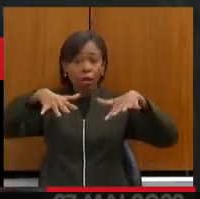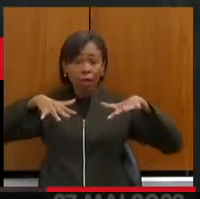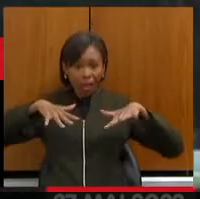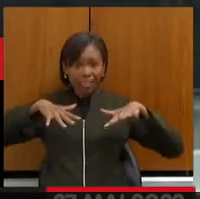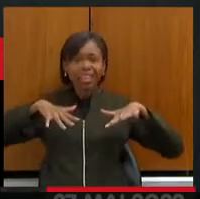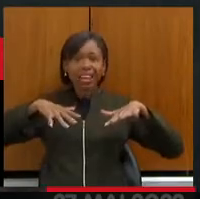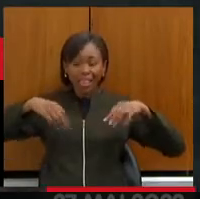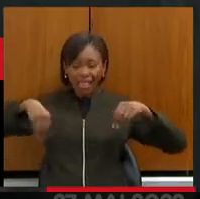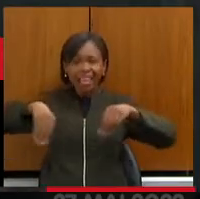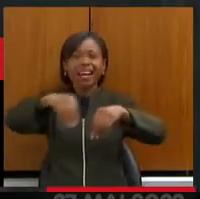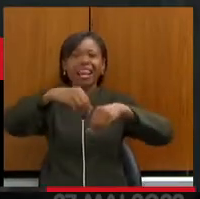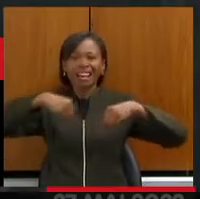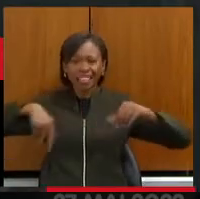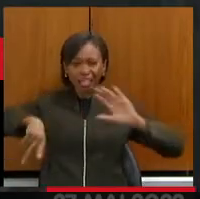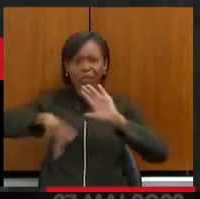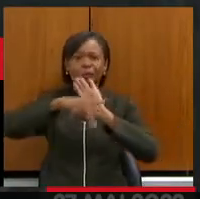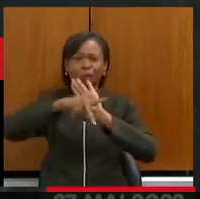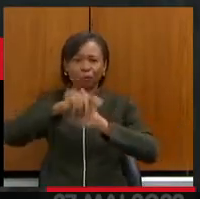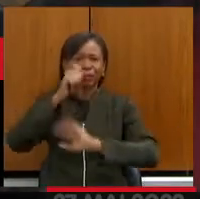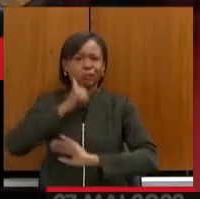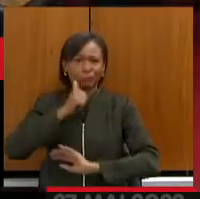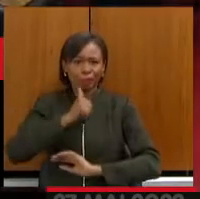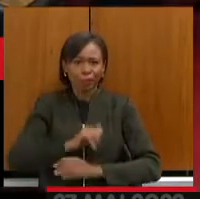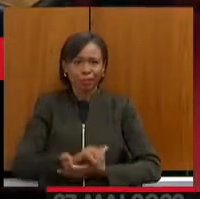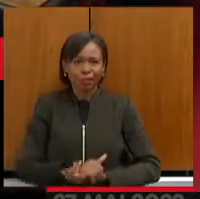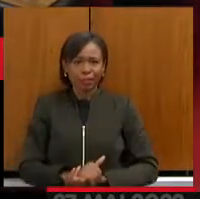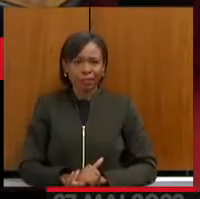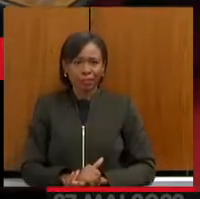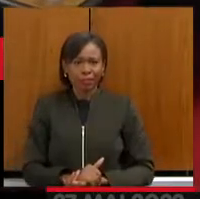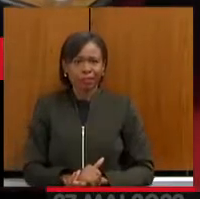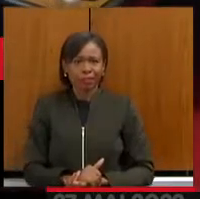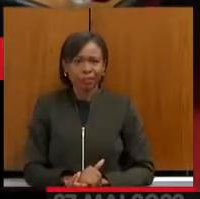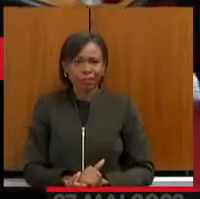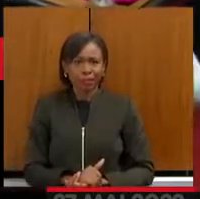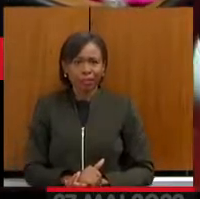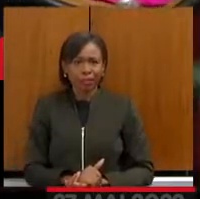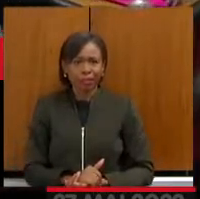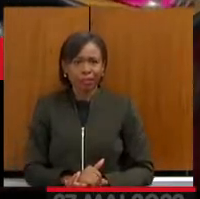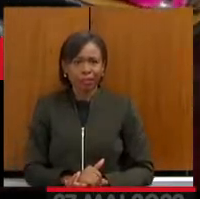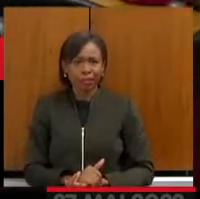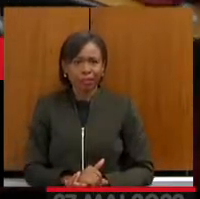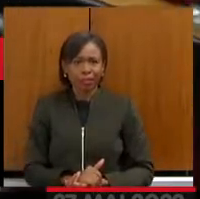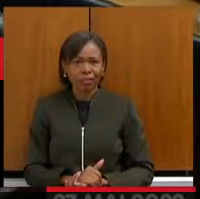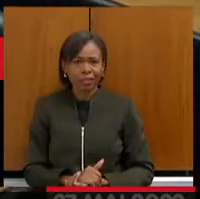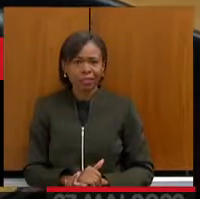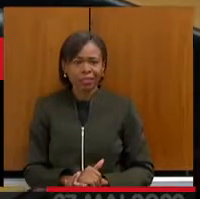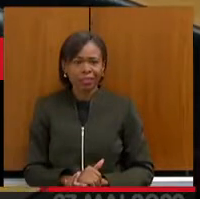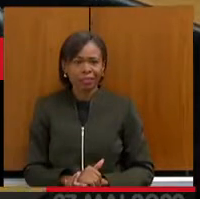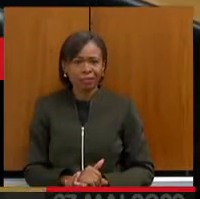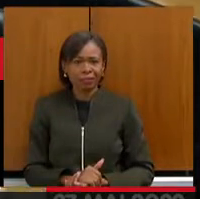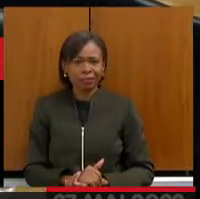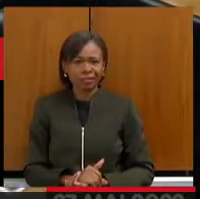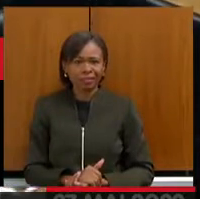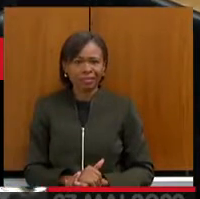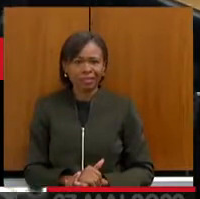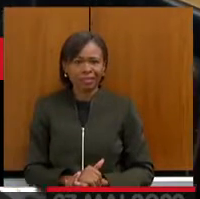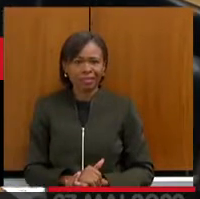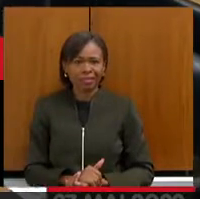que ocupemos ele E aí E aí